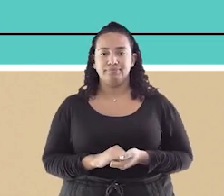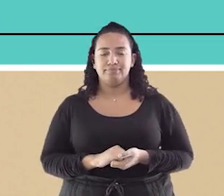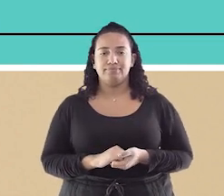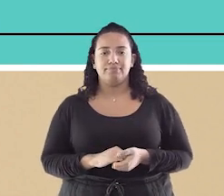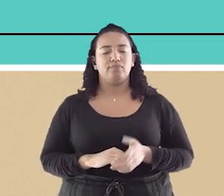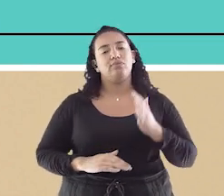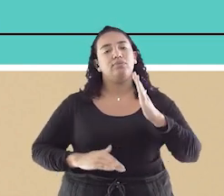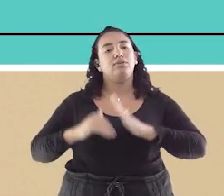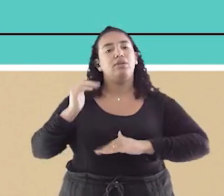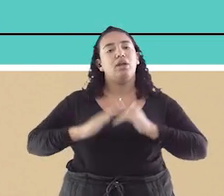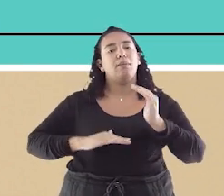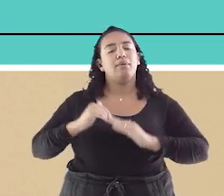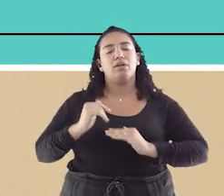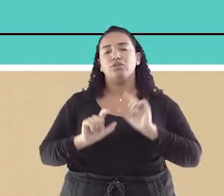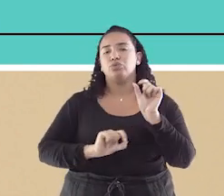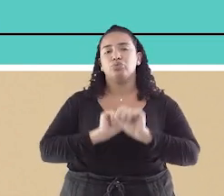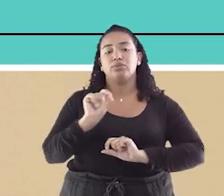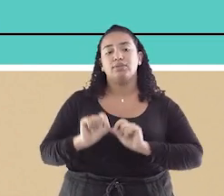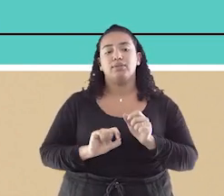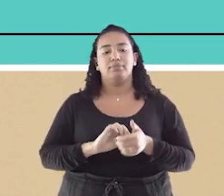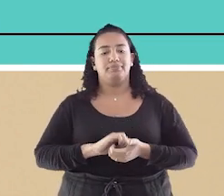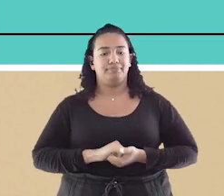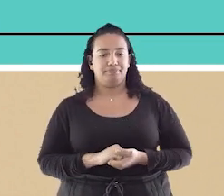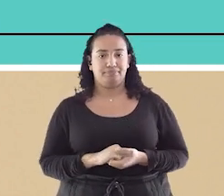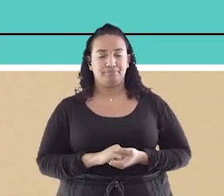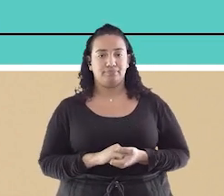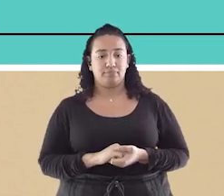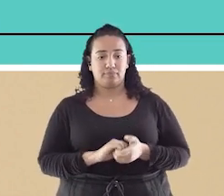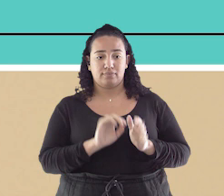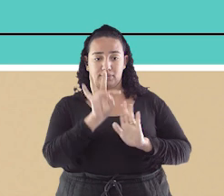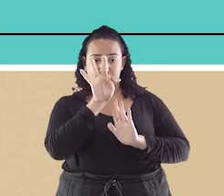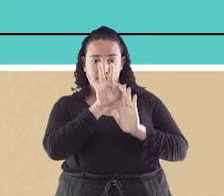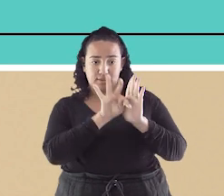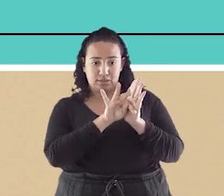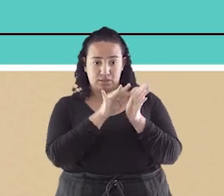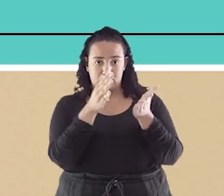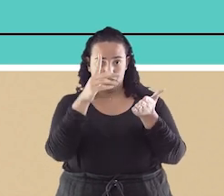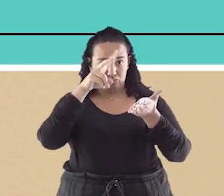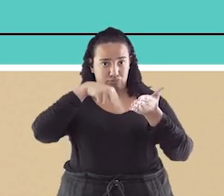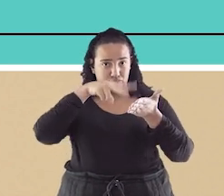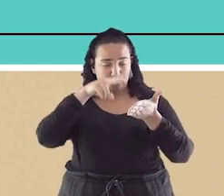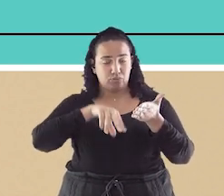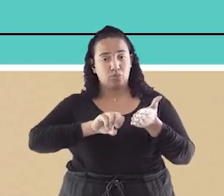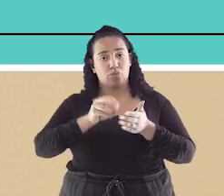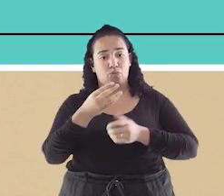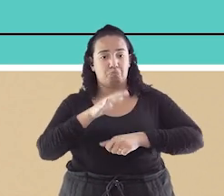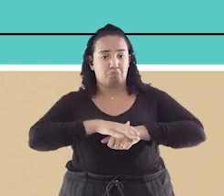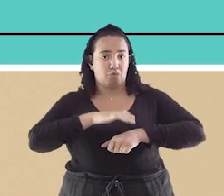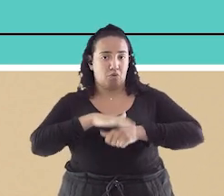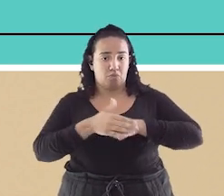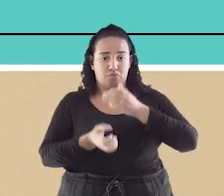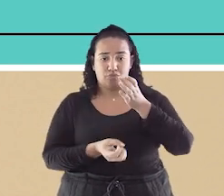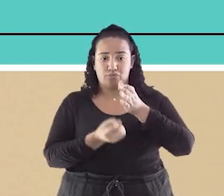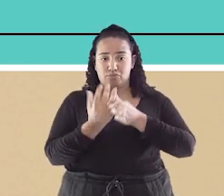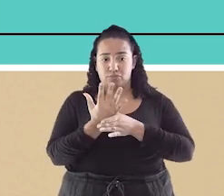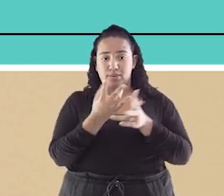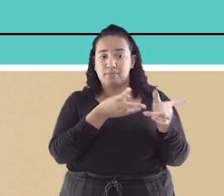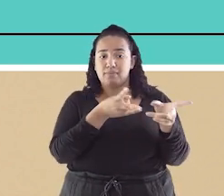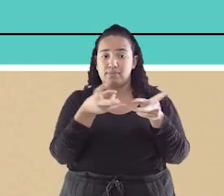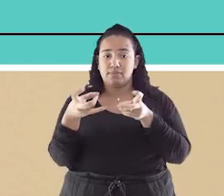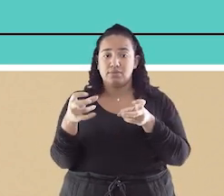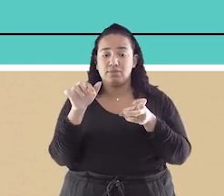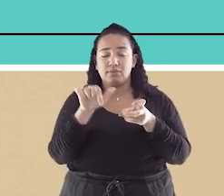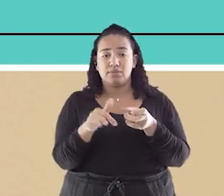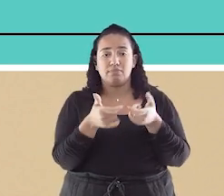busca trabalhar a habilidade de identificar, em textos lidos ou de produção própria, os termos constitutivos da